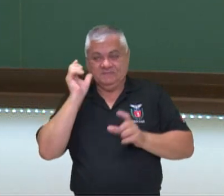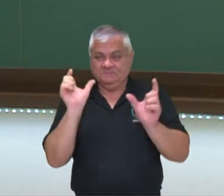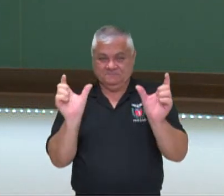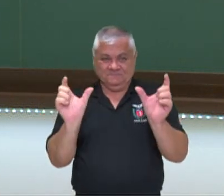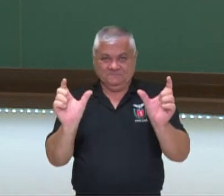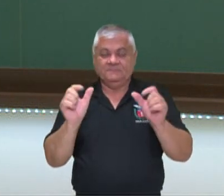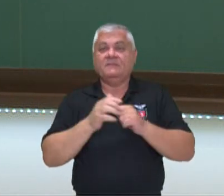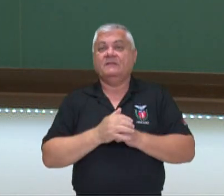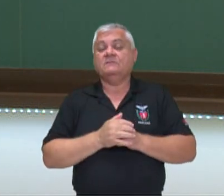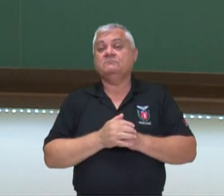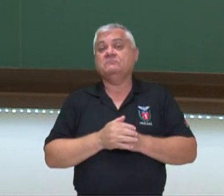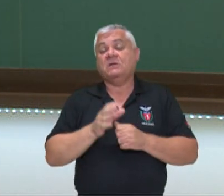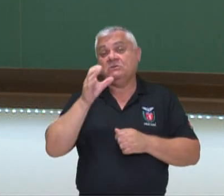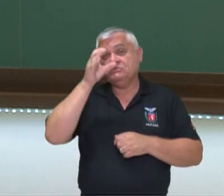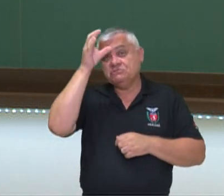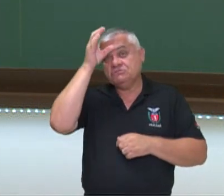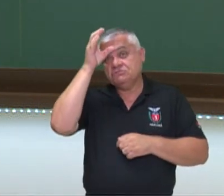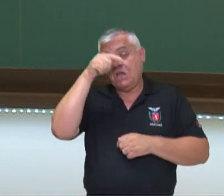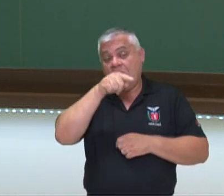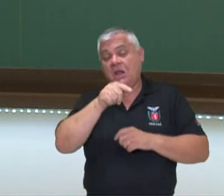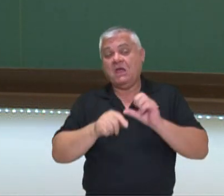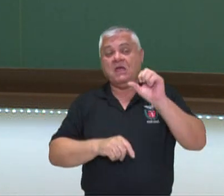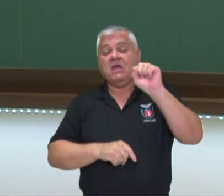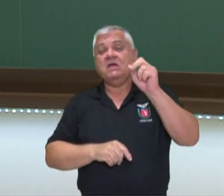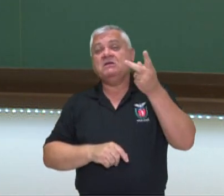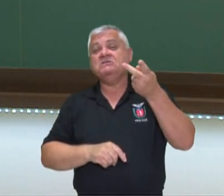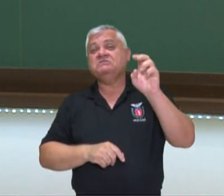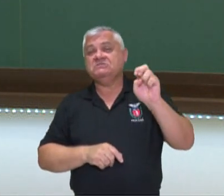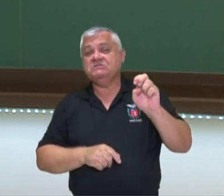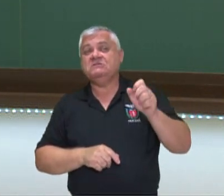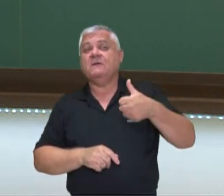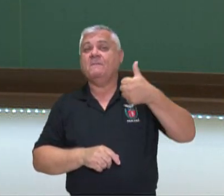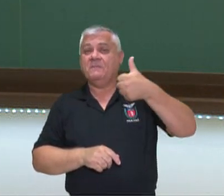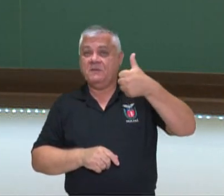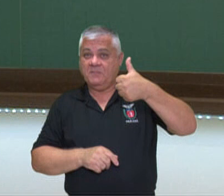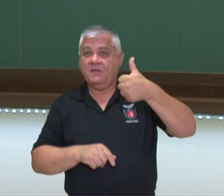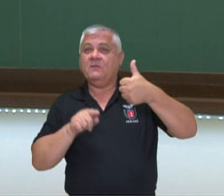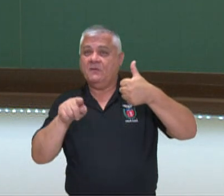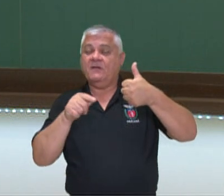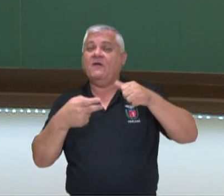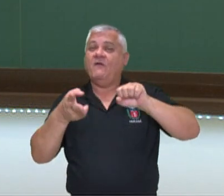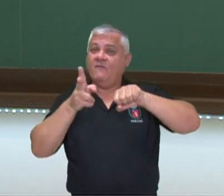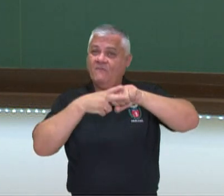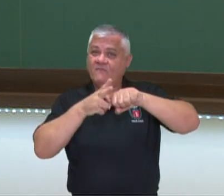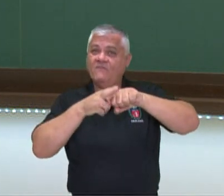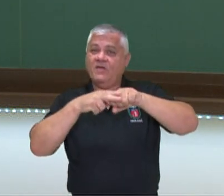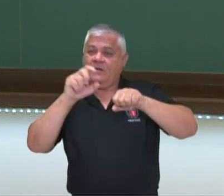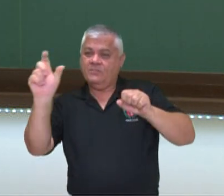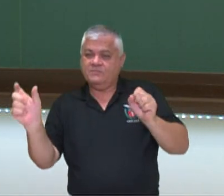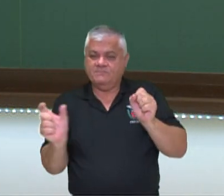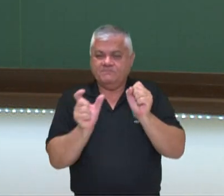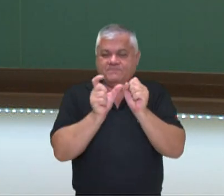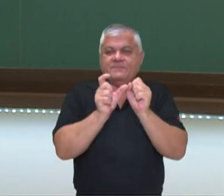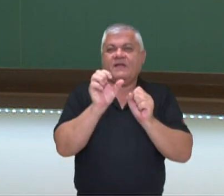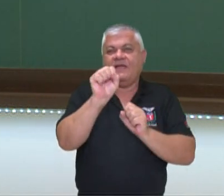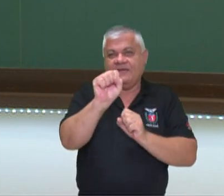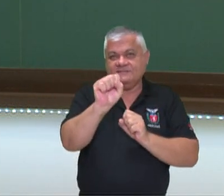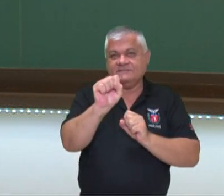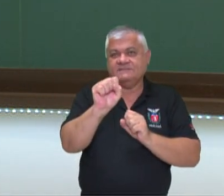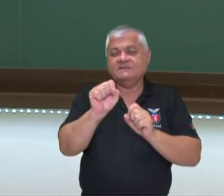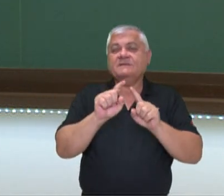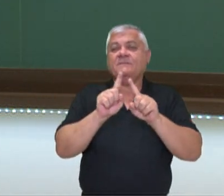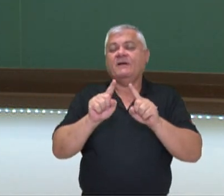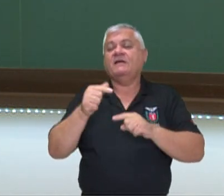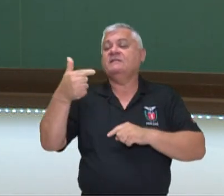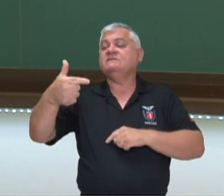da nossa tia. Então, nesse caso, na primeira parte da frase, o verbo vai receber o S, mas, como tem auxiliar